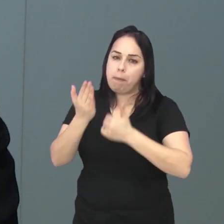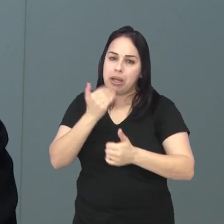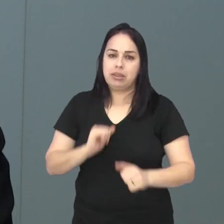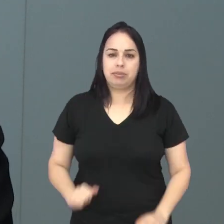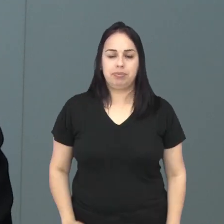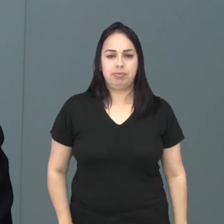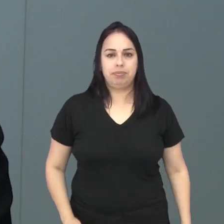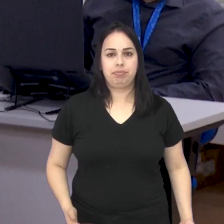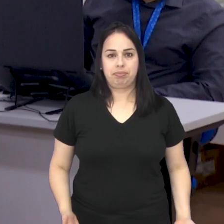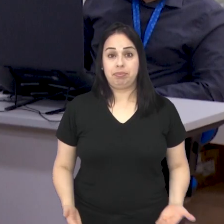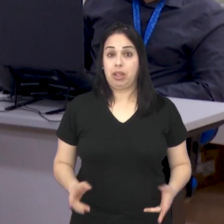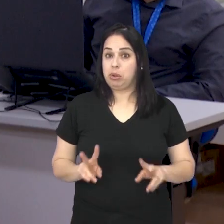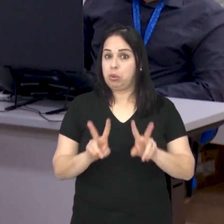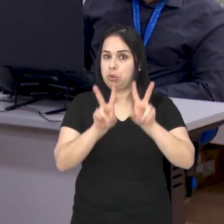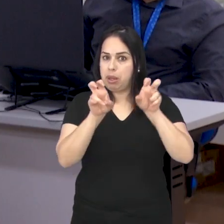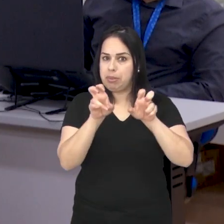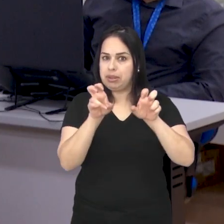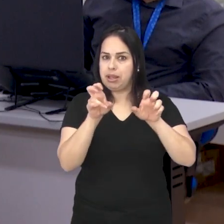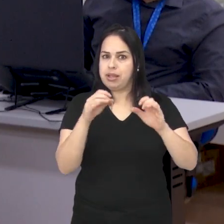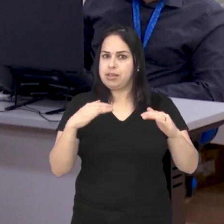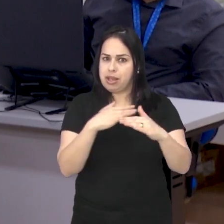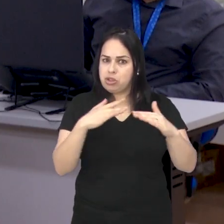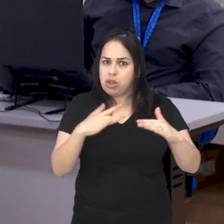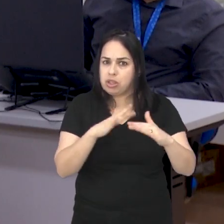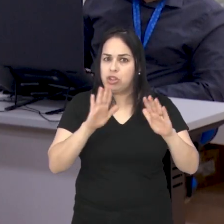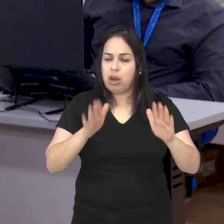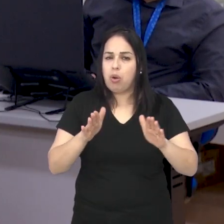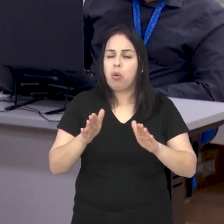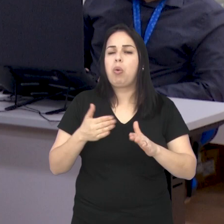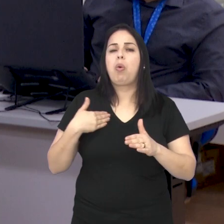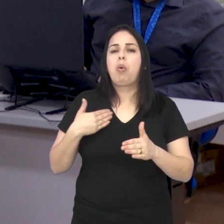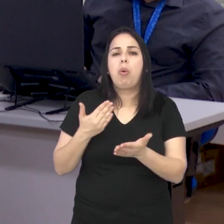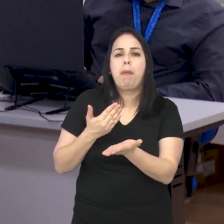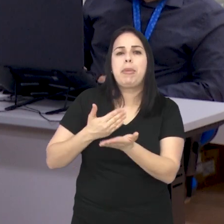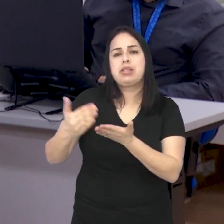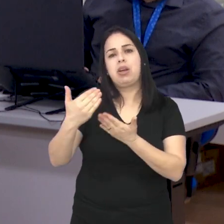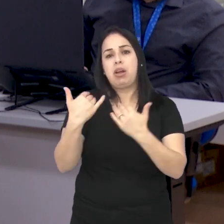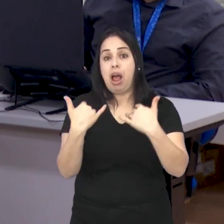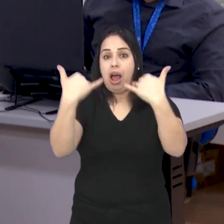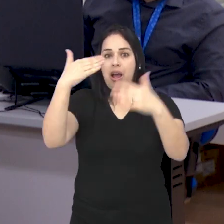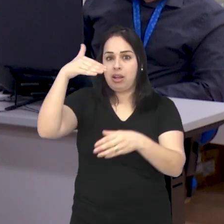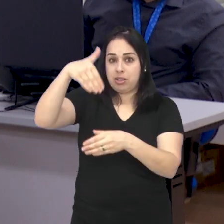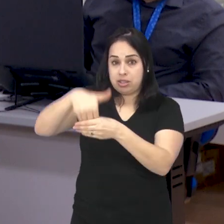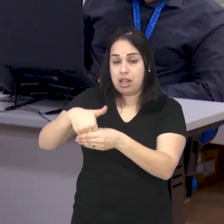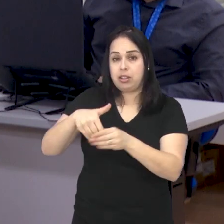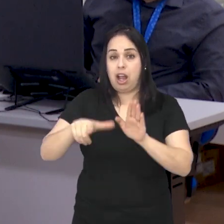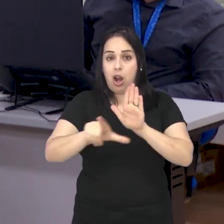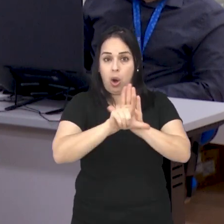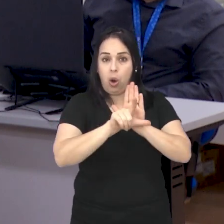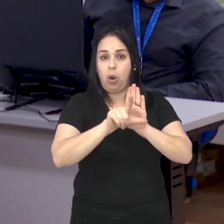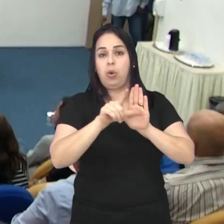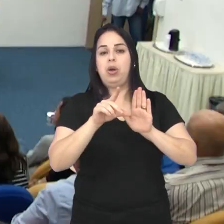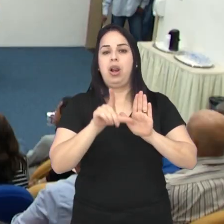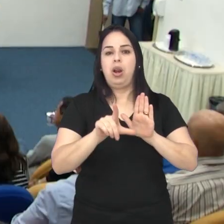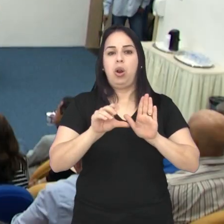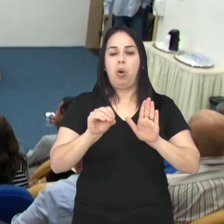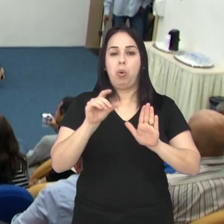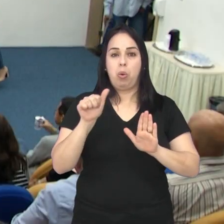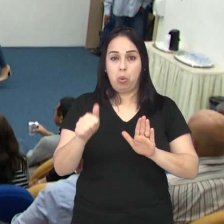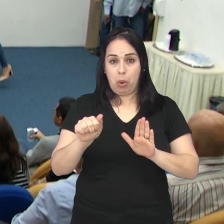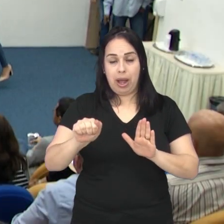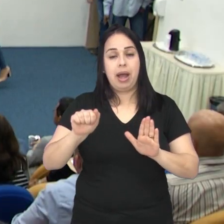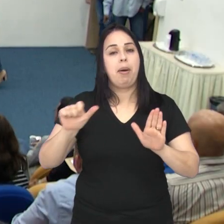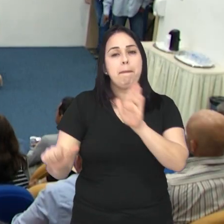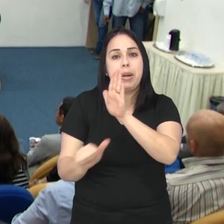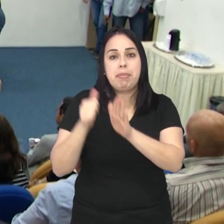e usar o pôr do sol. Ainda no tema da cidade, já começaram as audiências para a LOA, a Lei Orçamentária Anual, e o primeiro encontro foi aqui